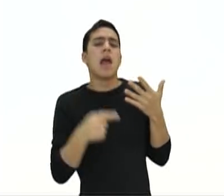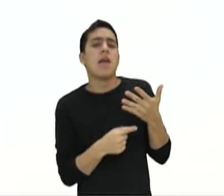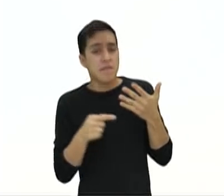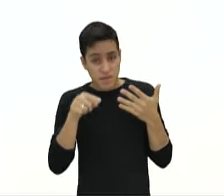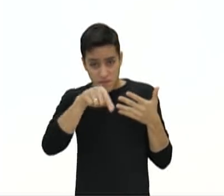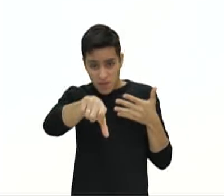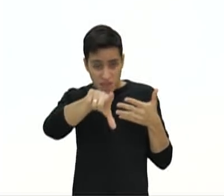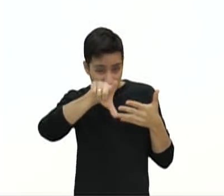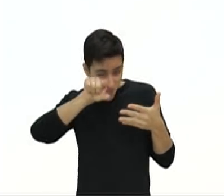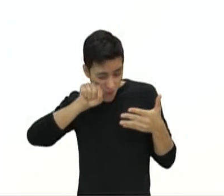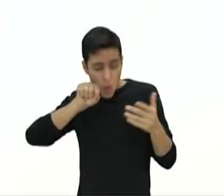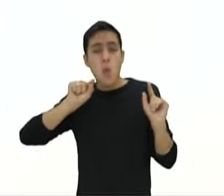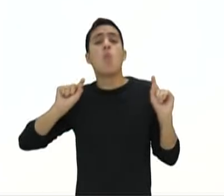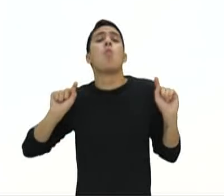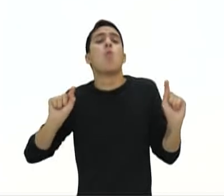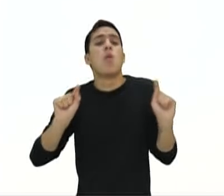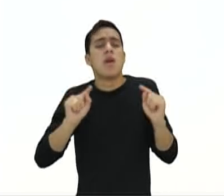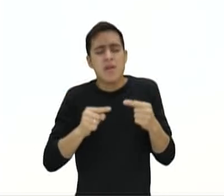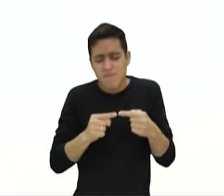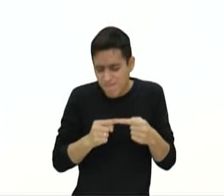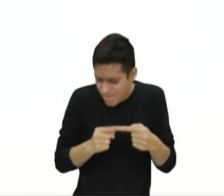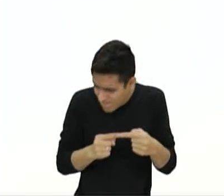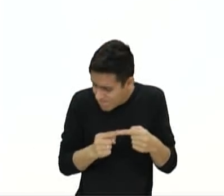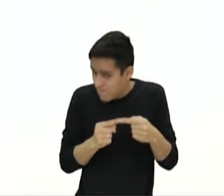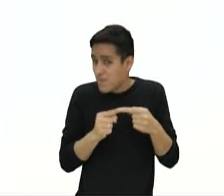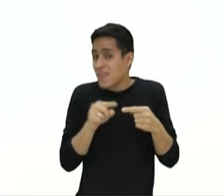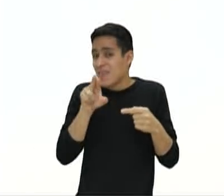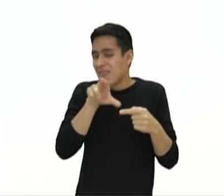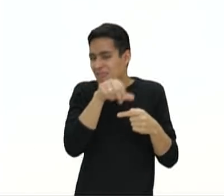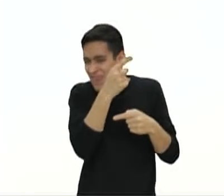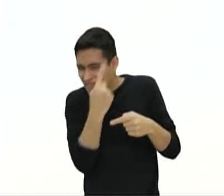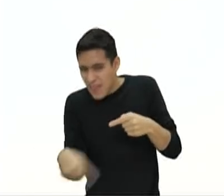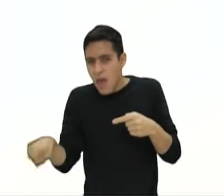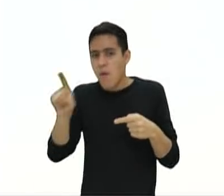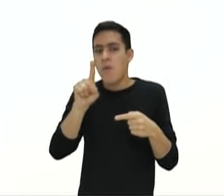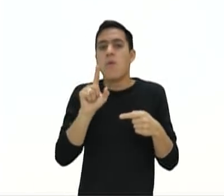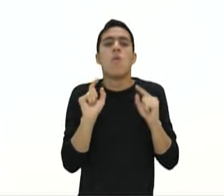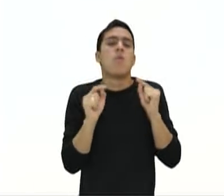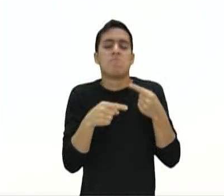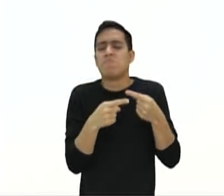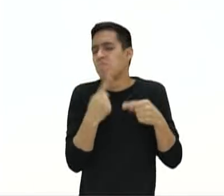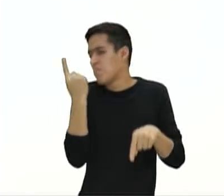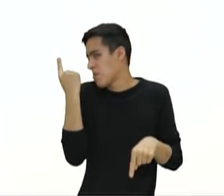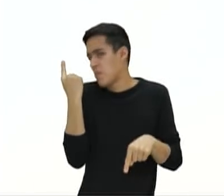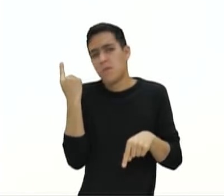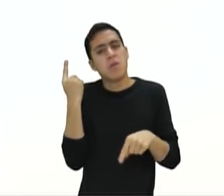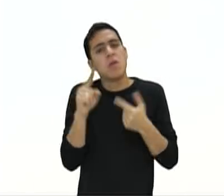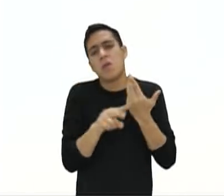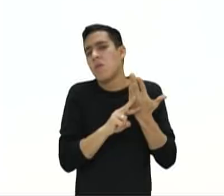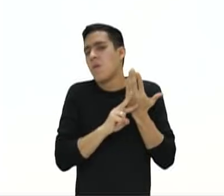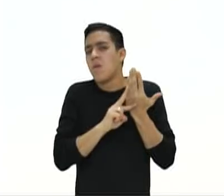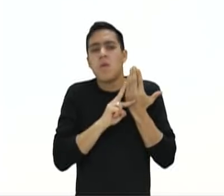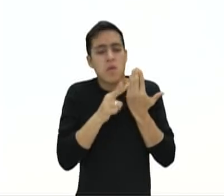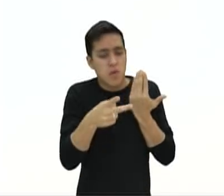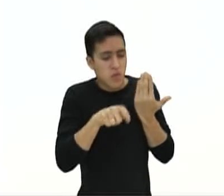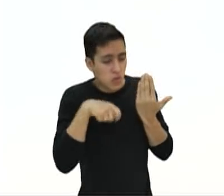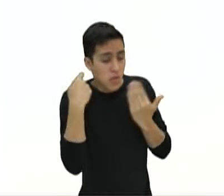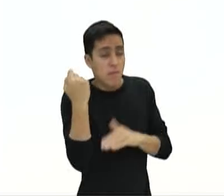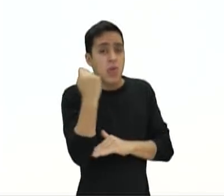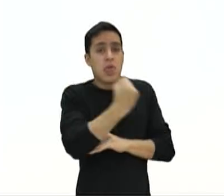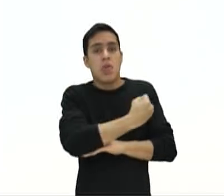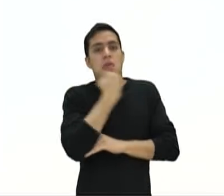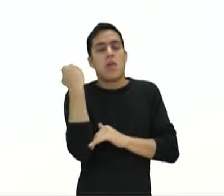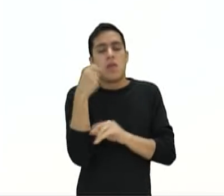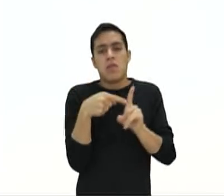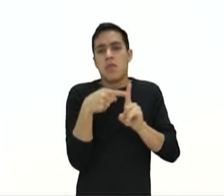e marque aquela que não, olha a palavrinha não ali, indica uma consequência desse grave